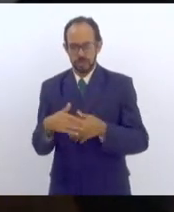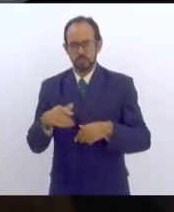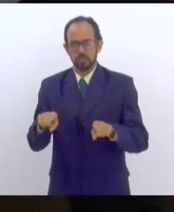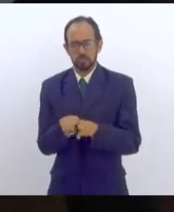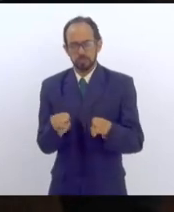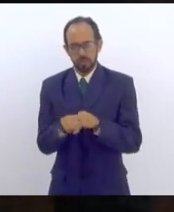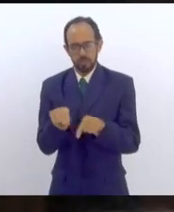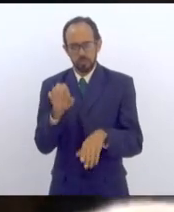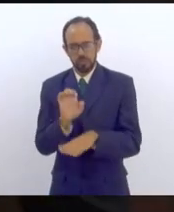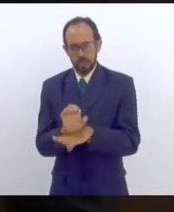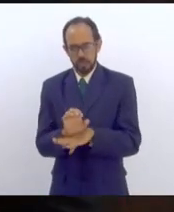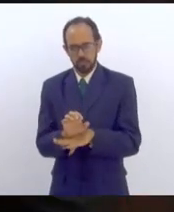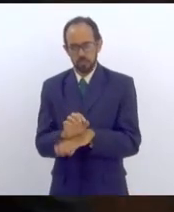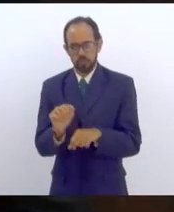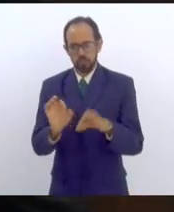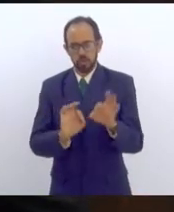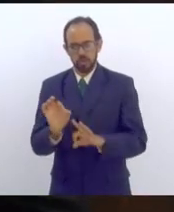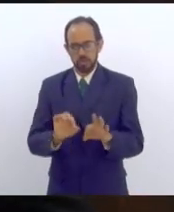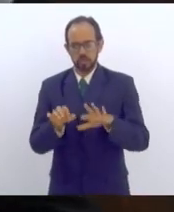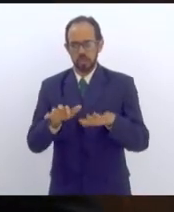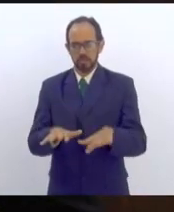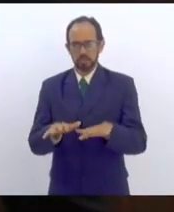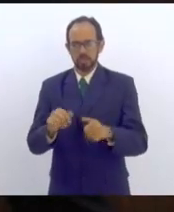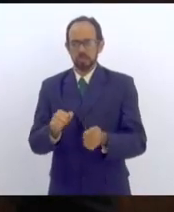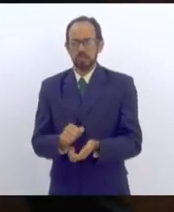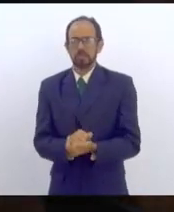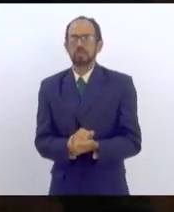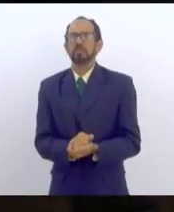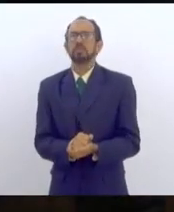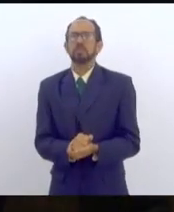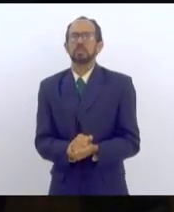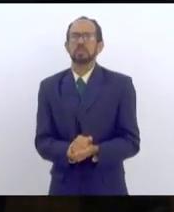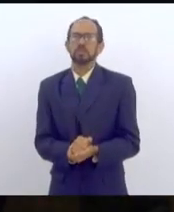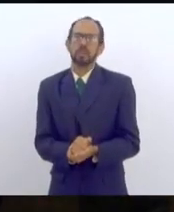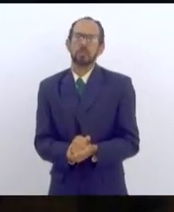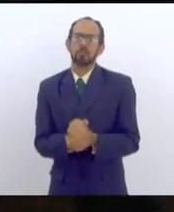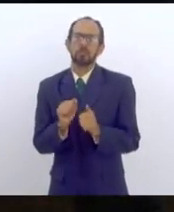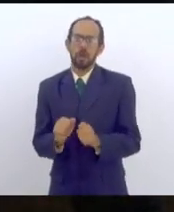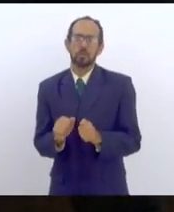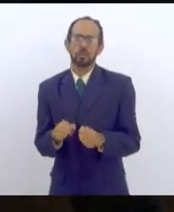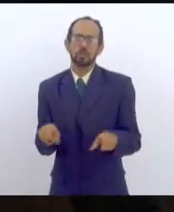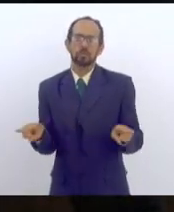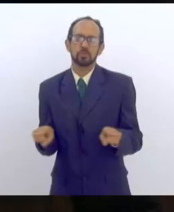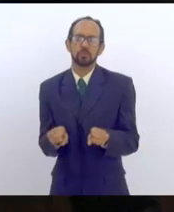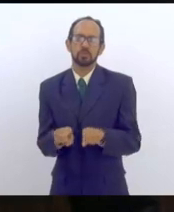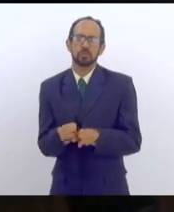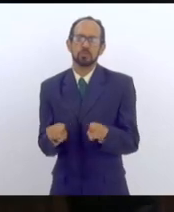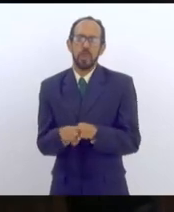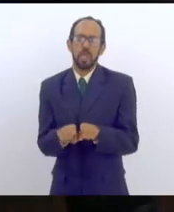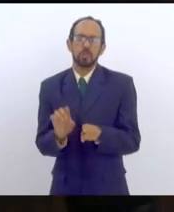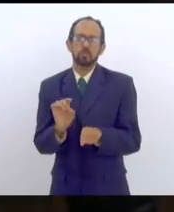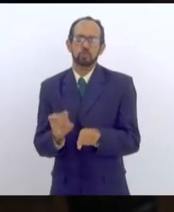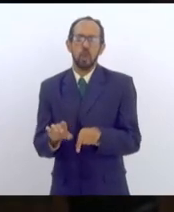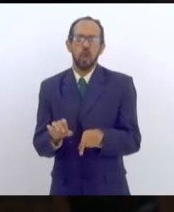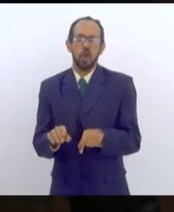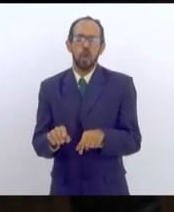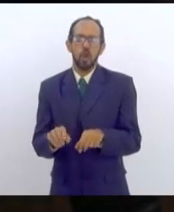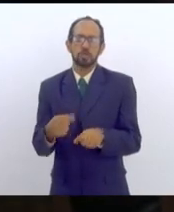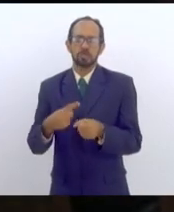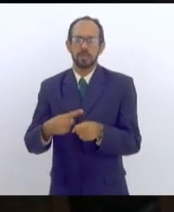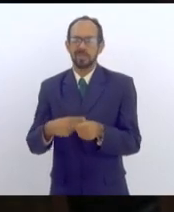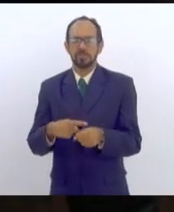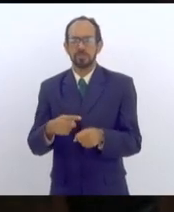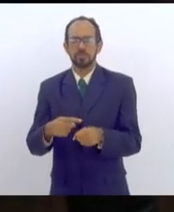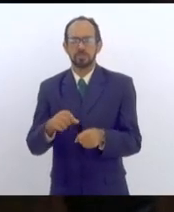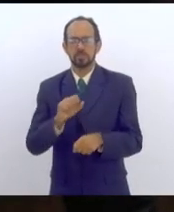estado. Que projetos como esse possam estar atingindo não apenas a cidade de São Gonçalo, que já é um grande orgulho para a